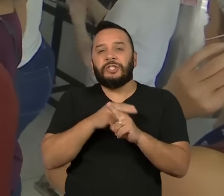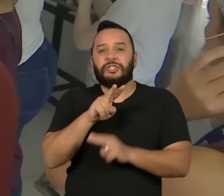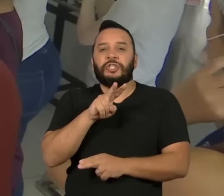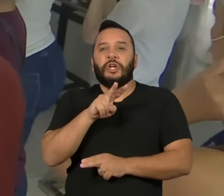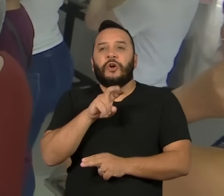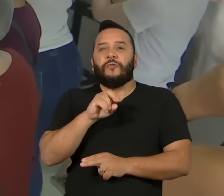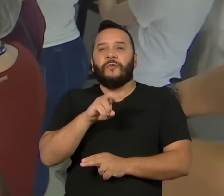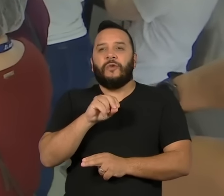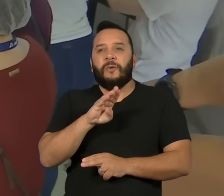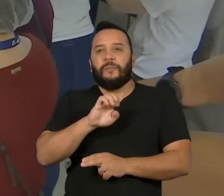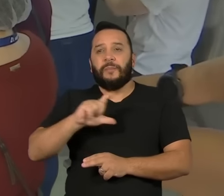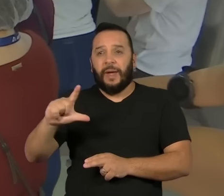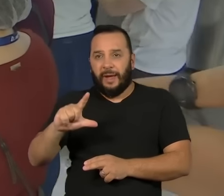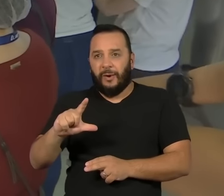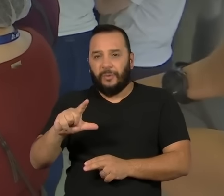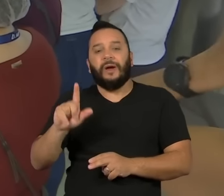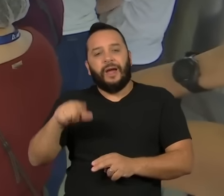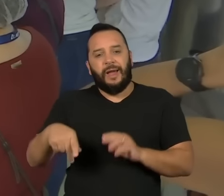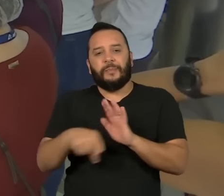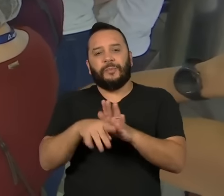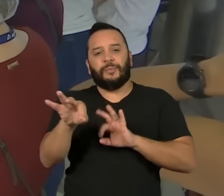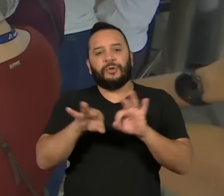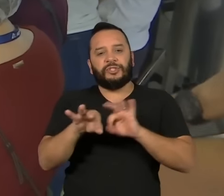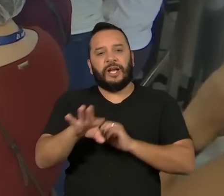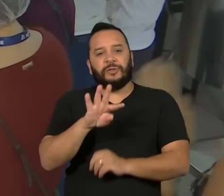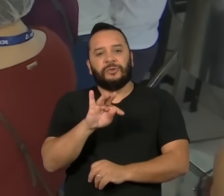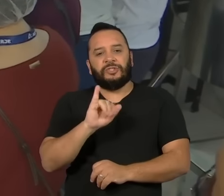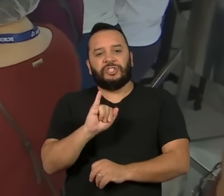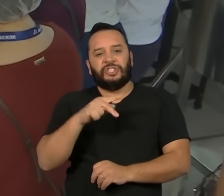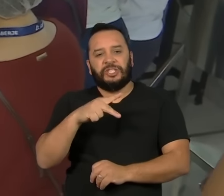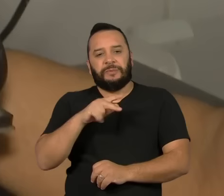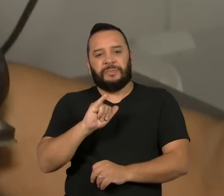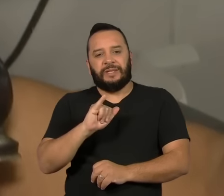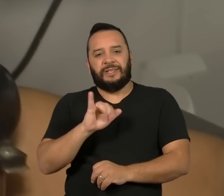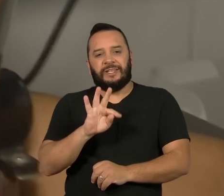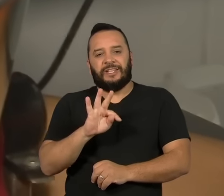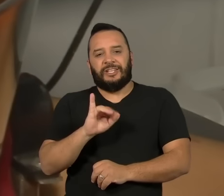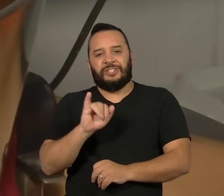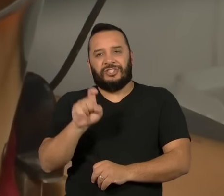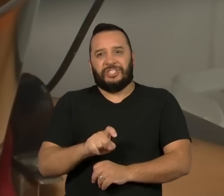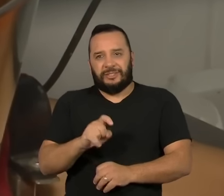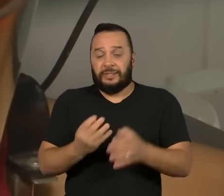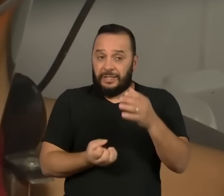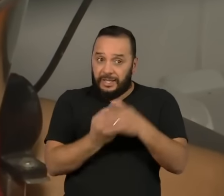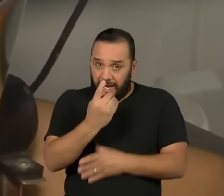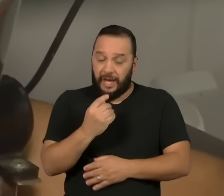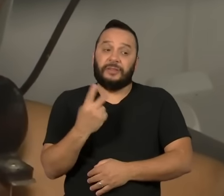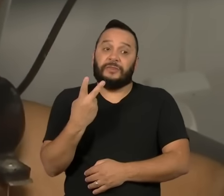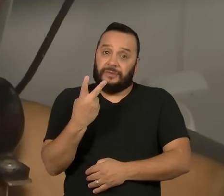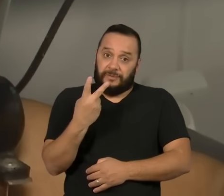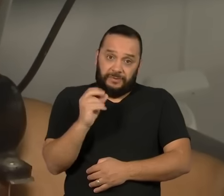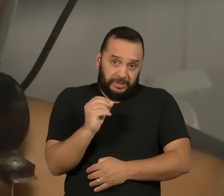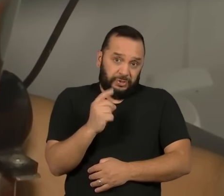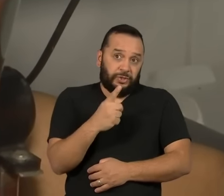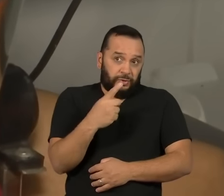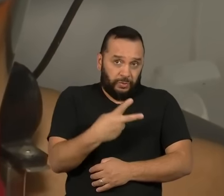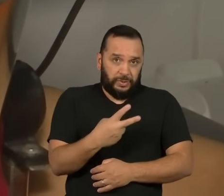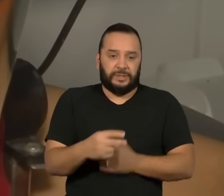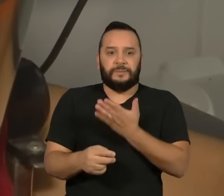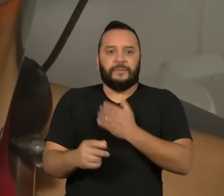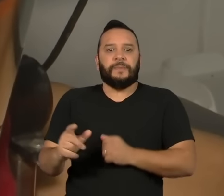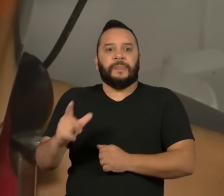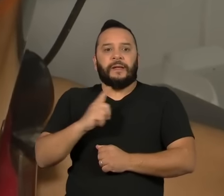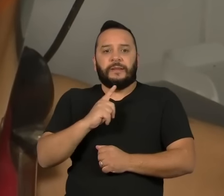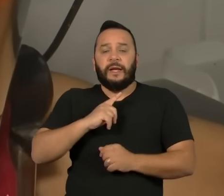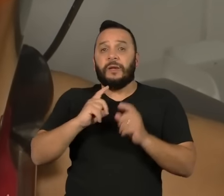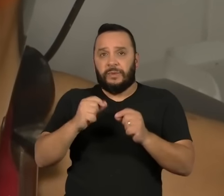faz parte do projeto Tipitix, criado em 2012. Um dos beneficiados pelo Peabiru, com incentivo